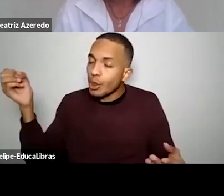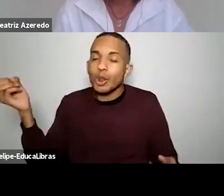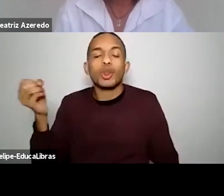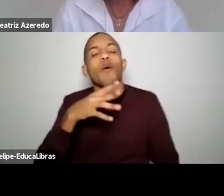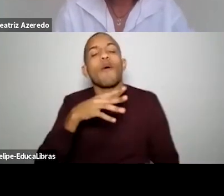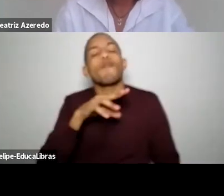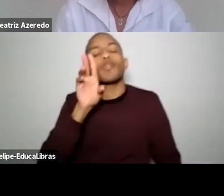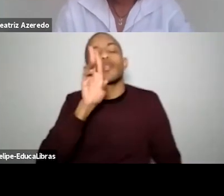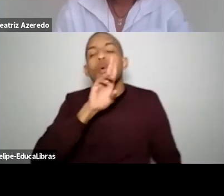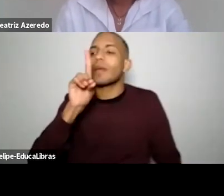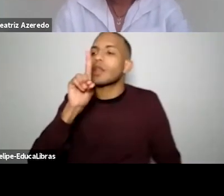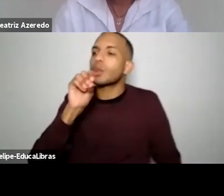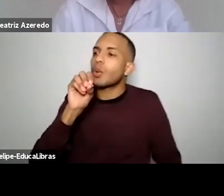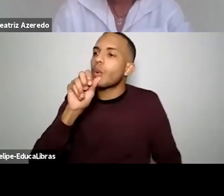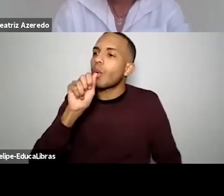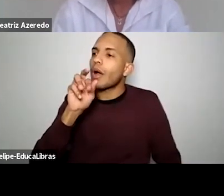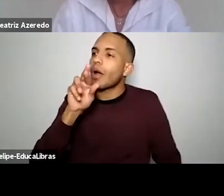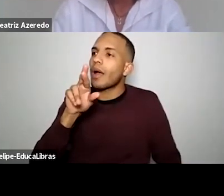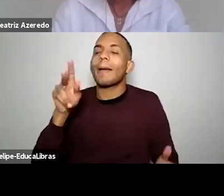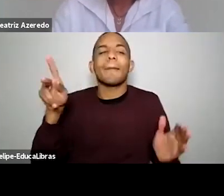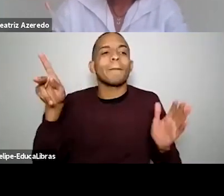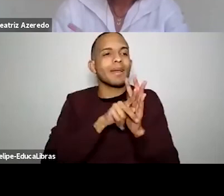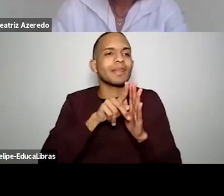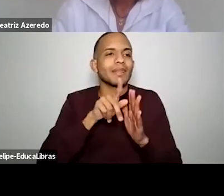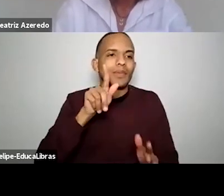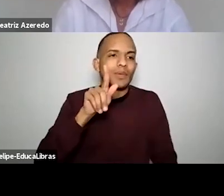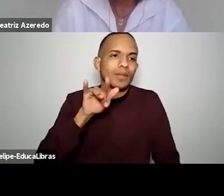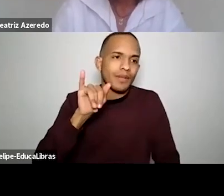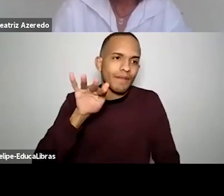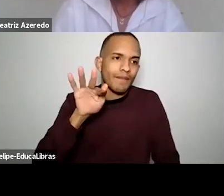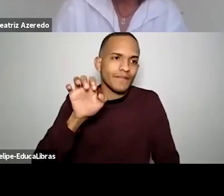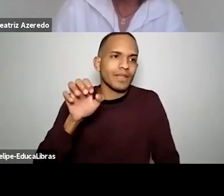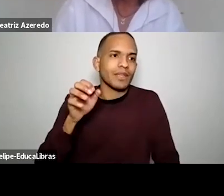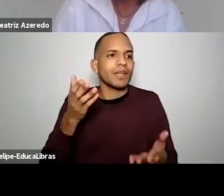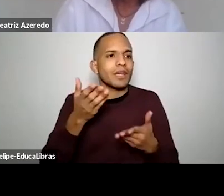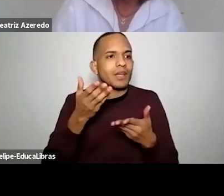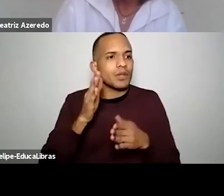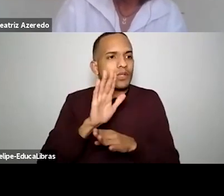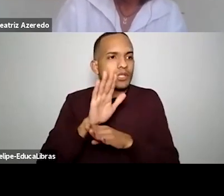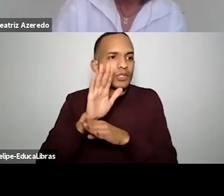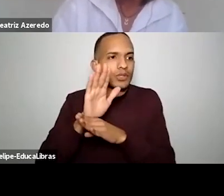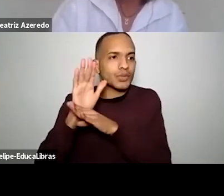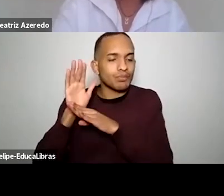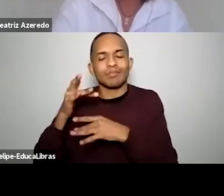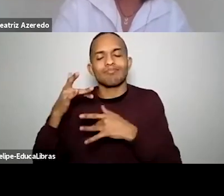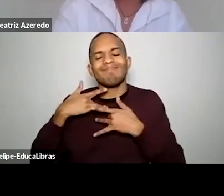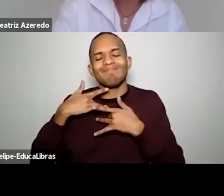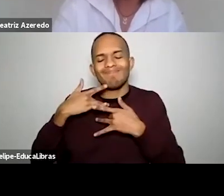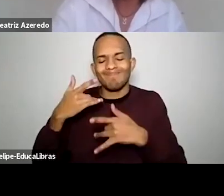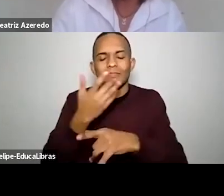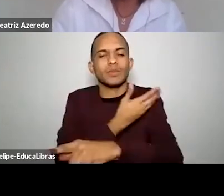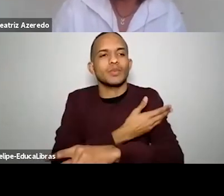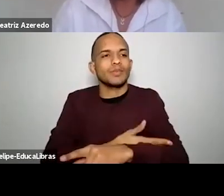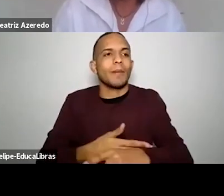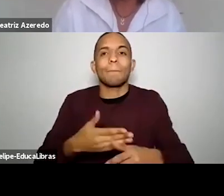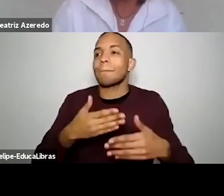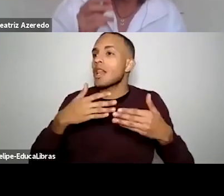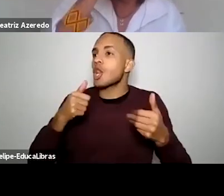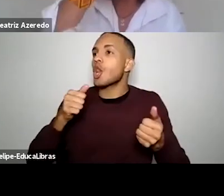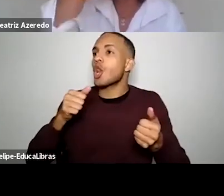doar.org.br, é de propriedade do IDES, o domínio, e eles cederam para o Movimento por uma Cultura de Doação o melhor domínio do